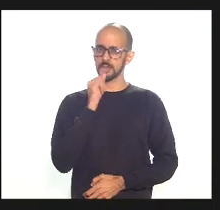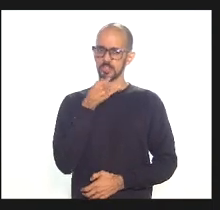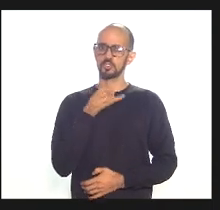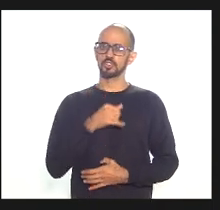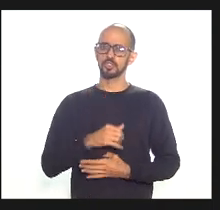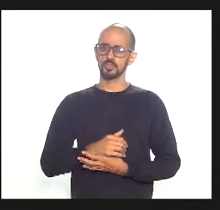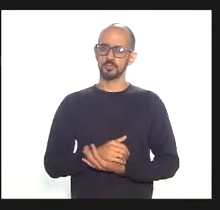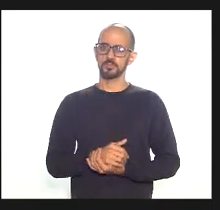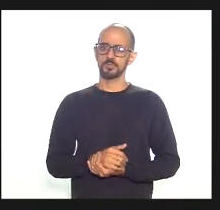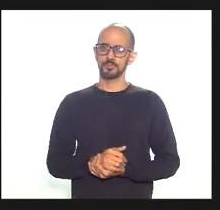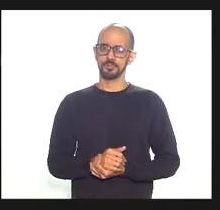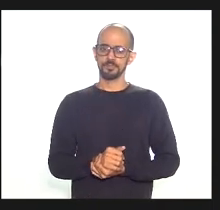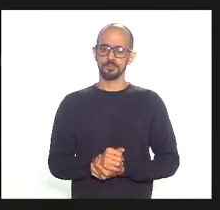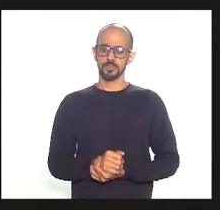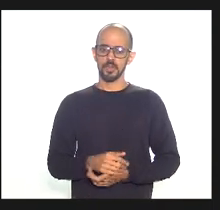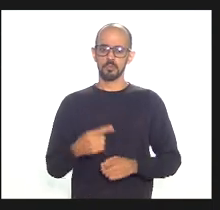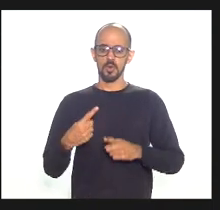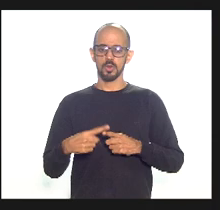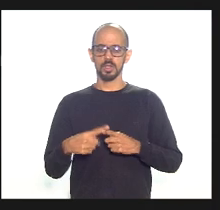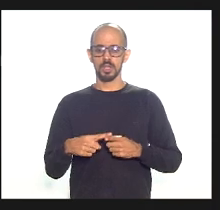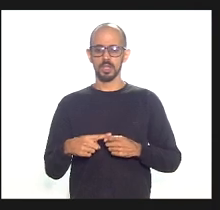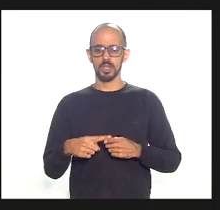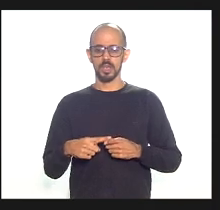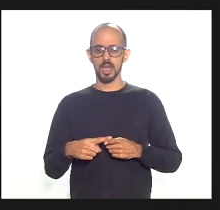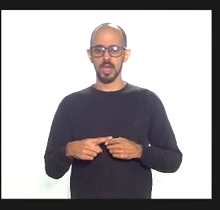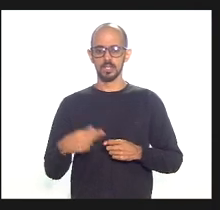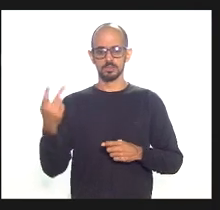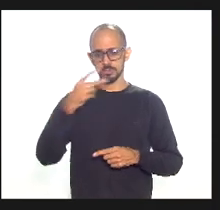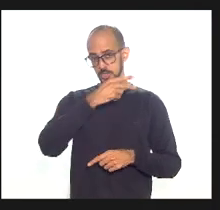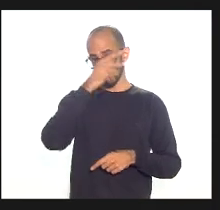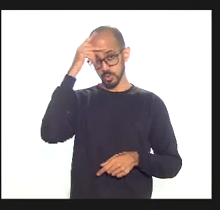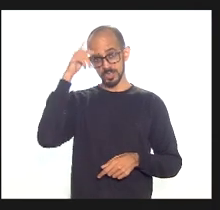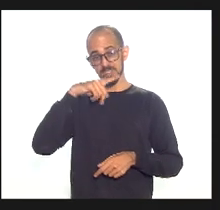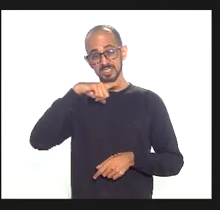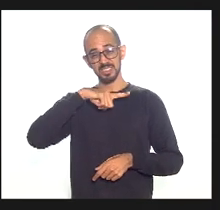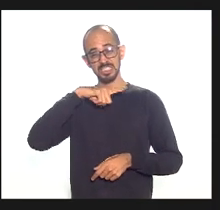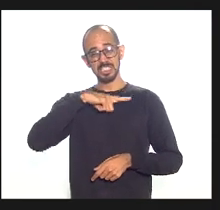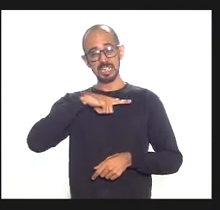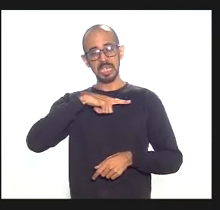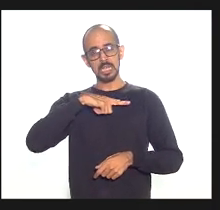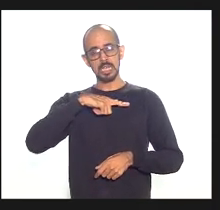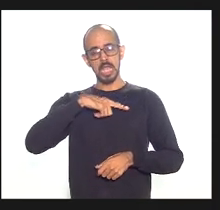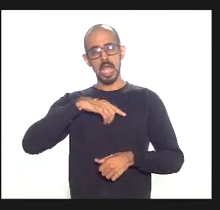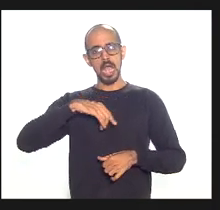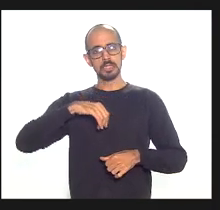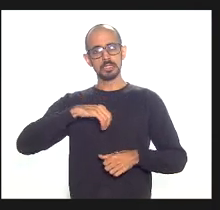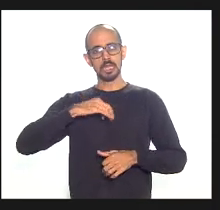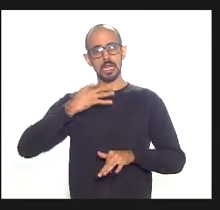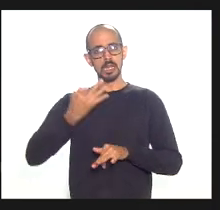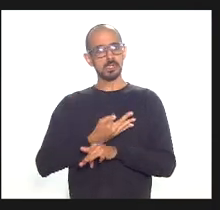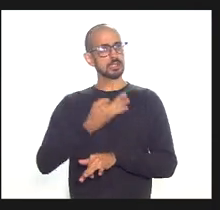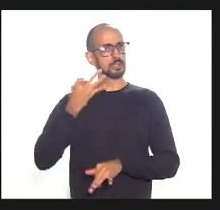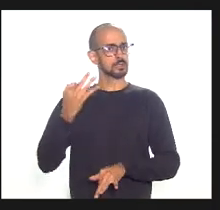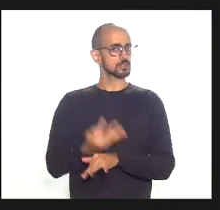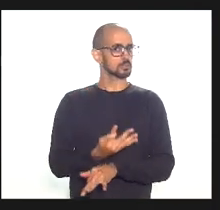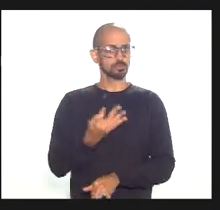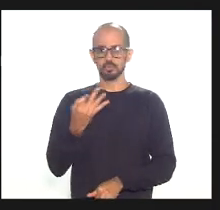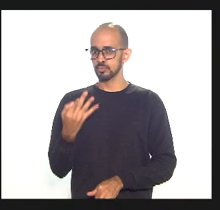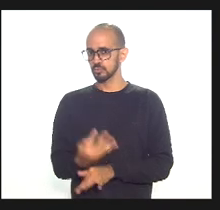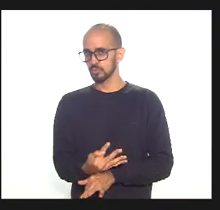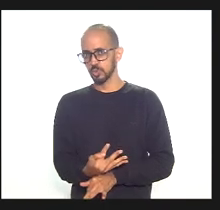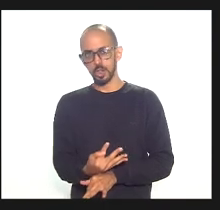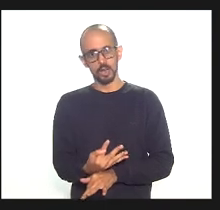porque as pessoas têm esse ranço, têm essa intolerância